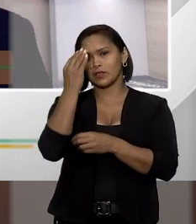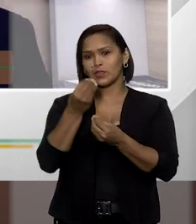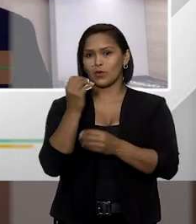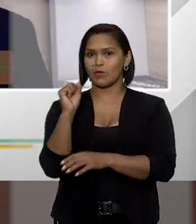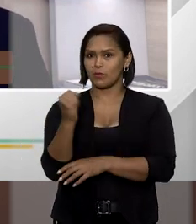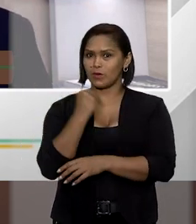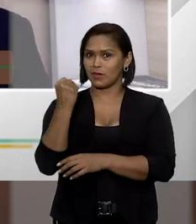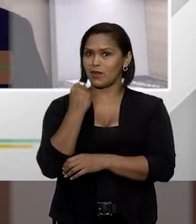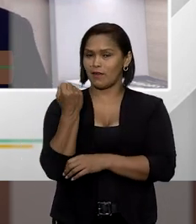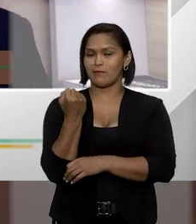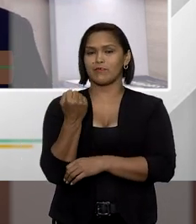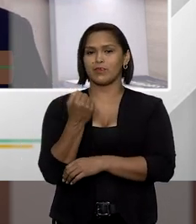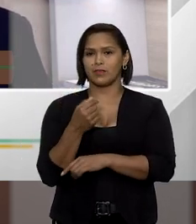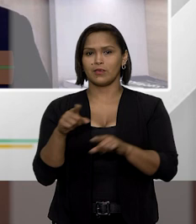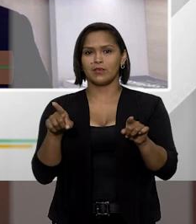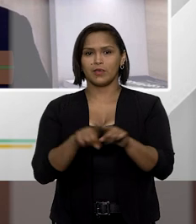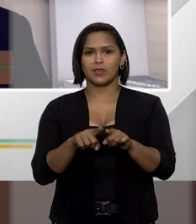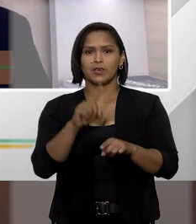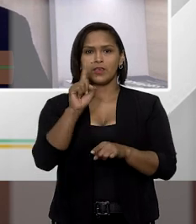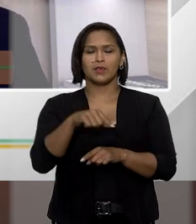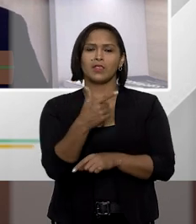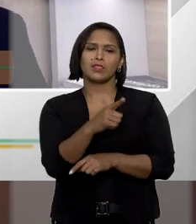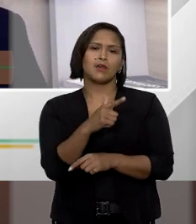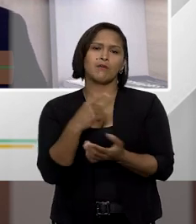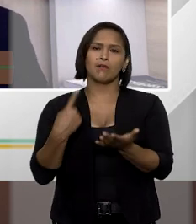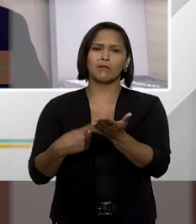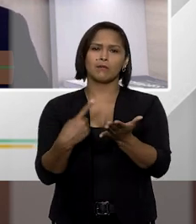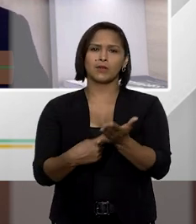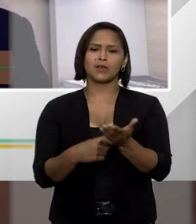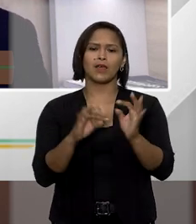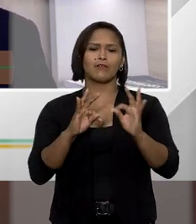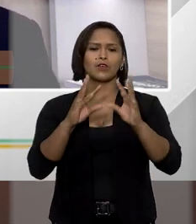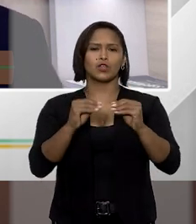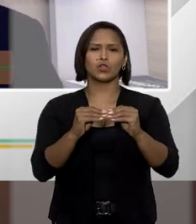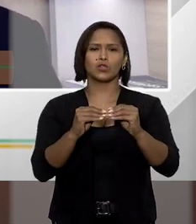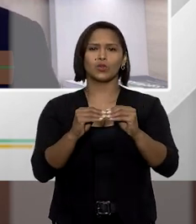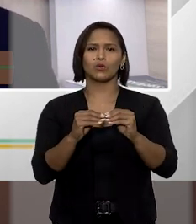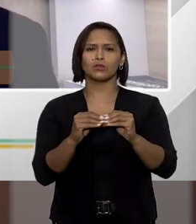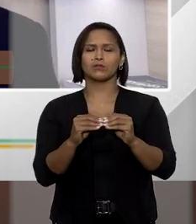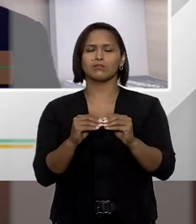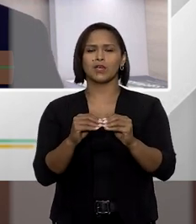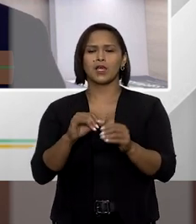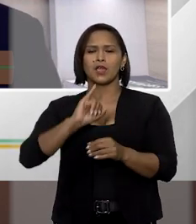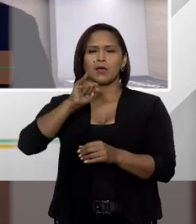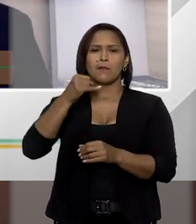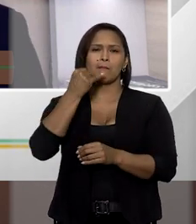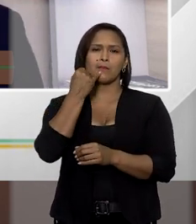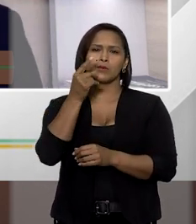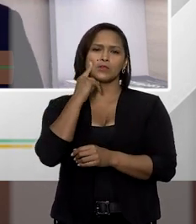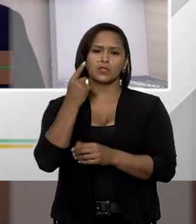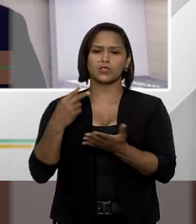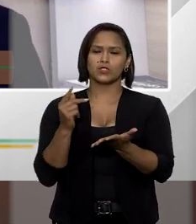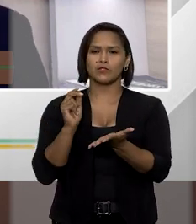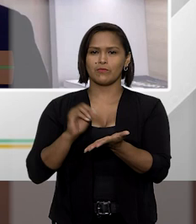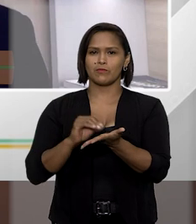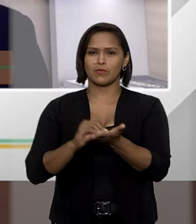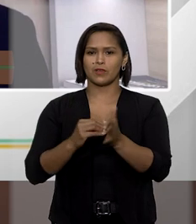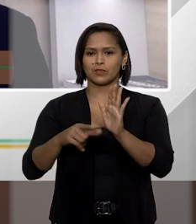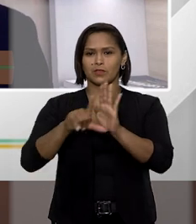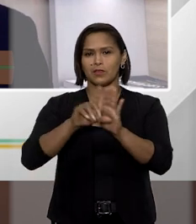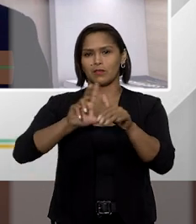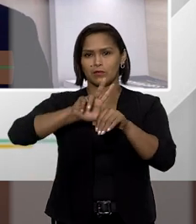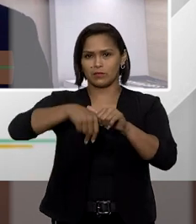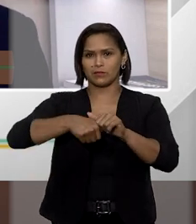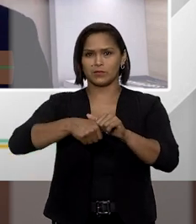como grave o suficiente e não é aplicável em toda hipótese de descumprimento da